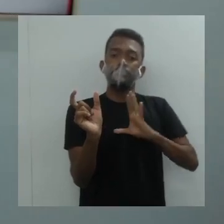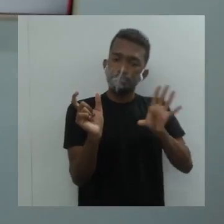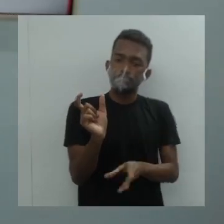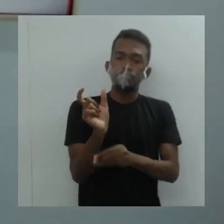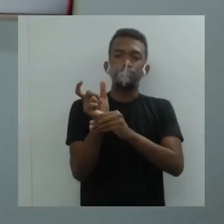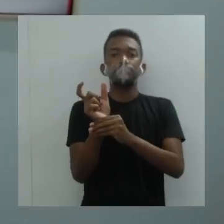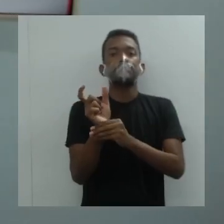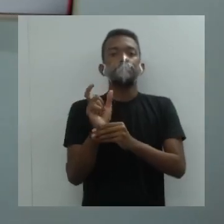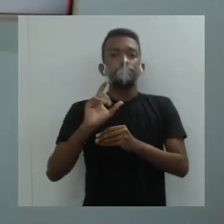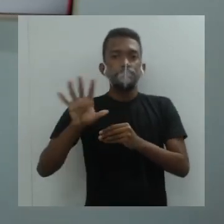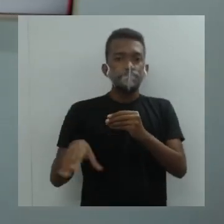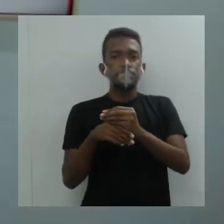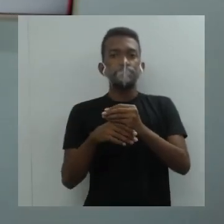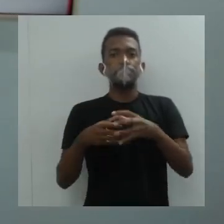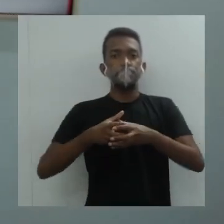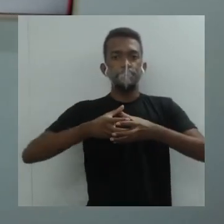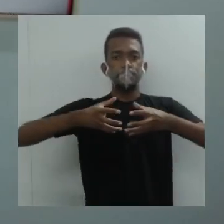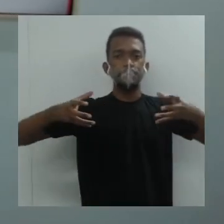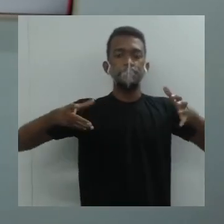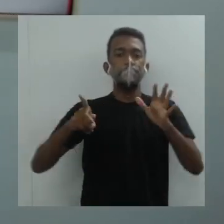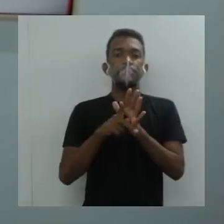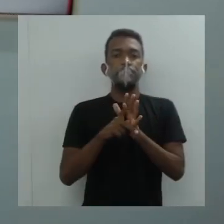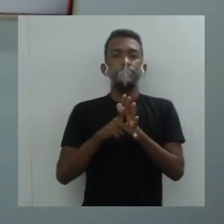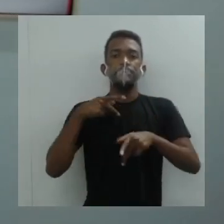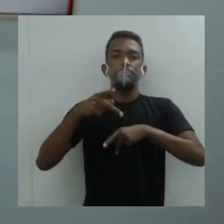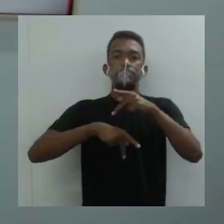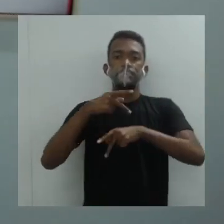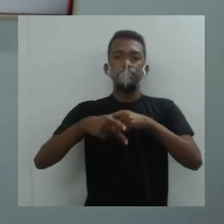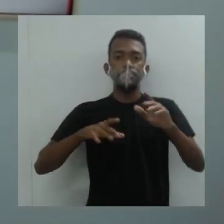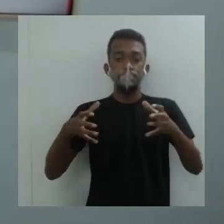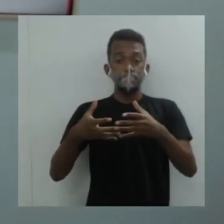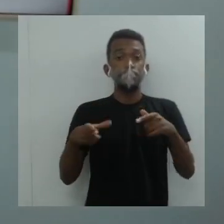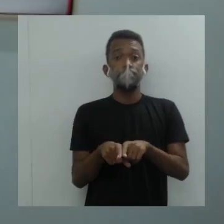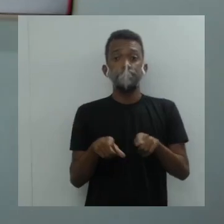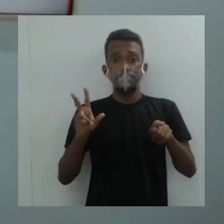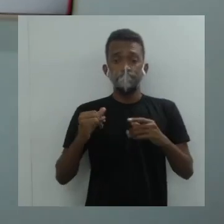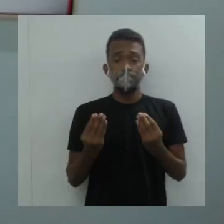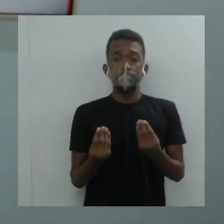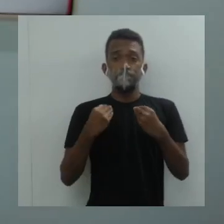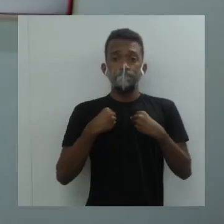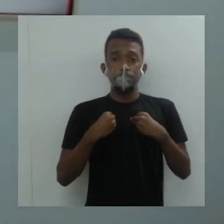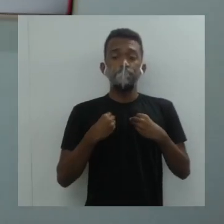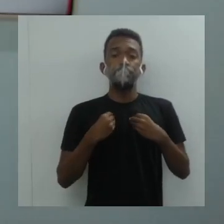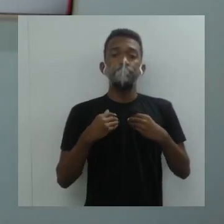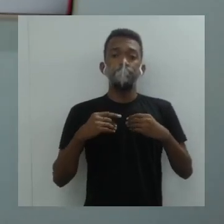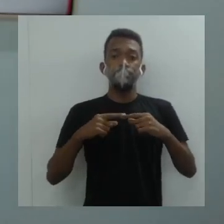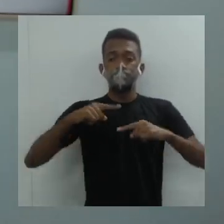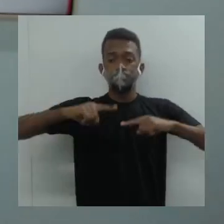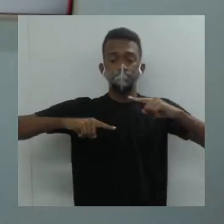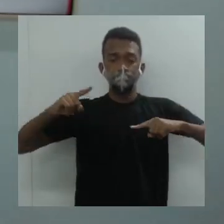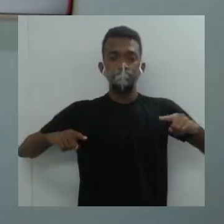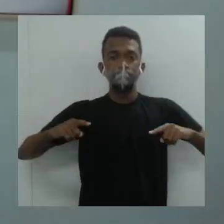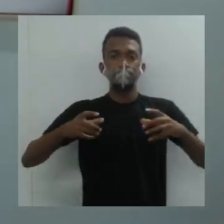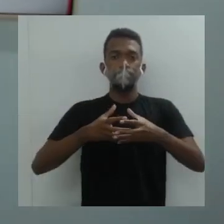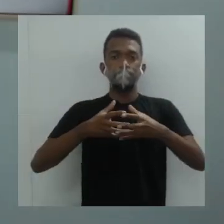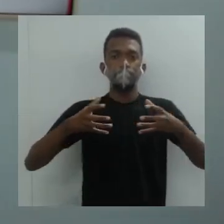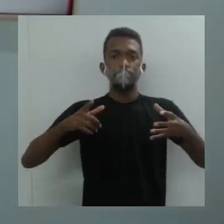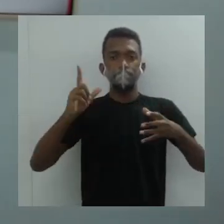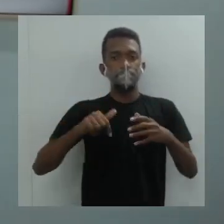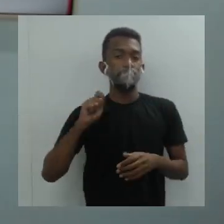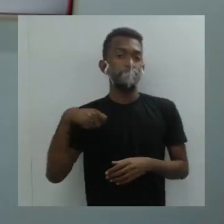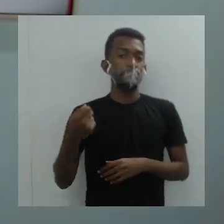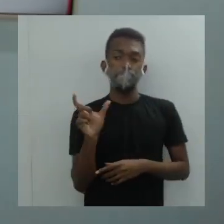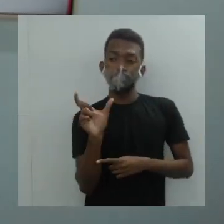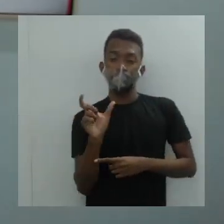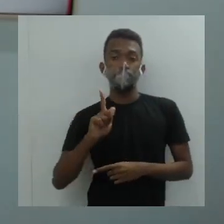reforçar esse crescimento populacional e que vai atender às demandas desse crescimento populacional, que é a